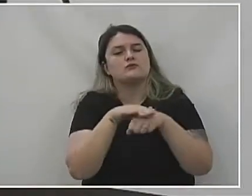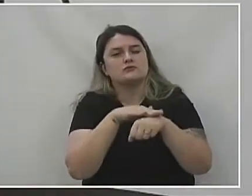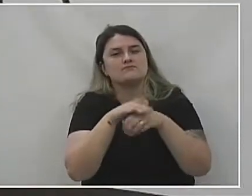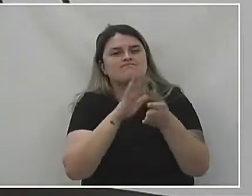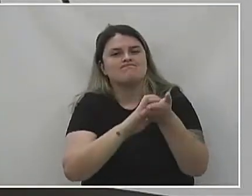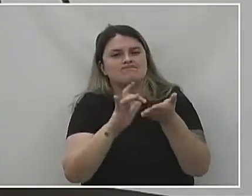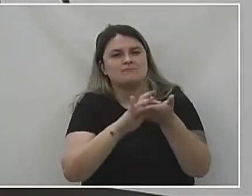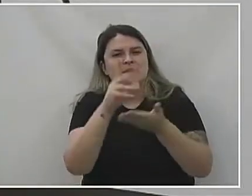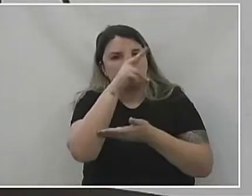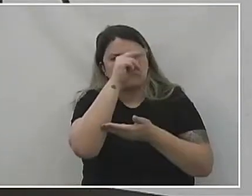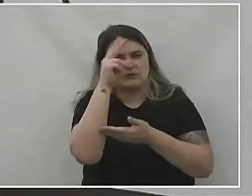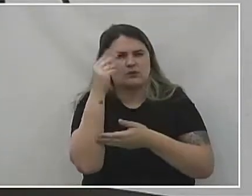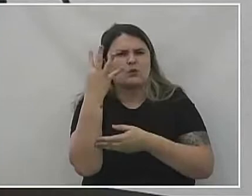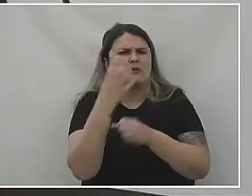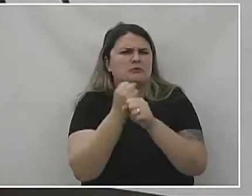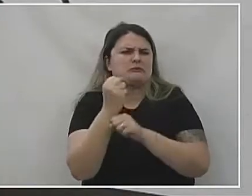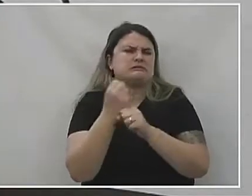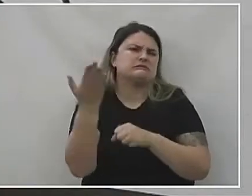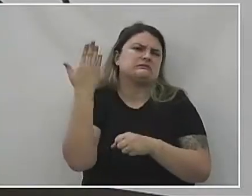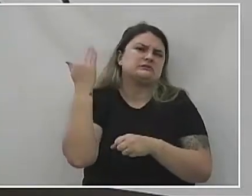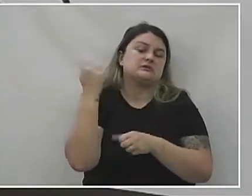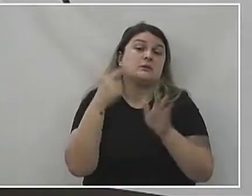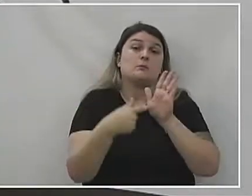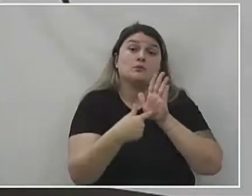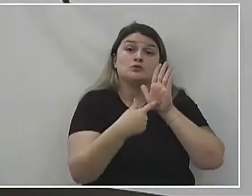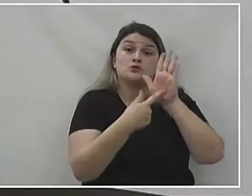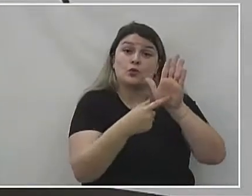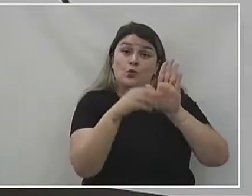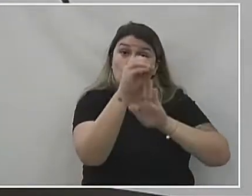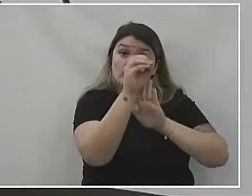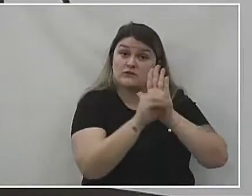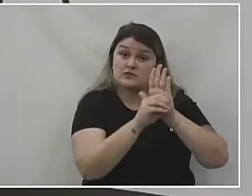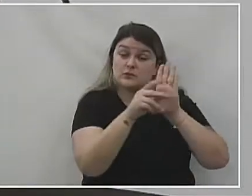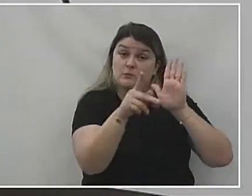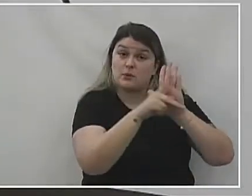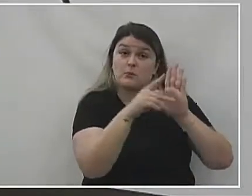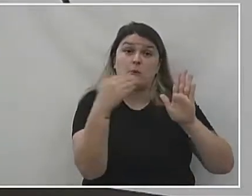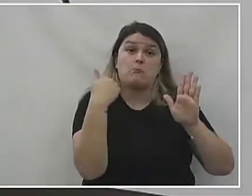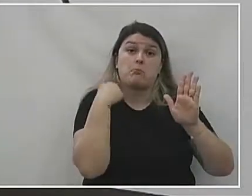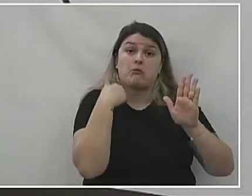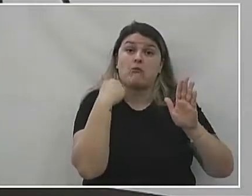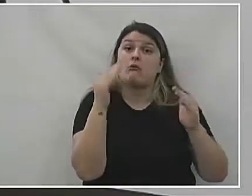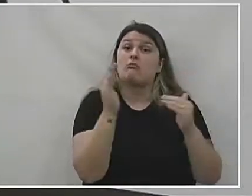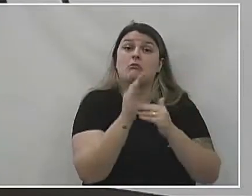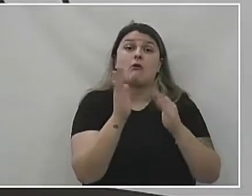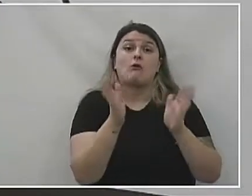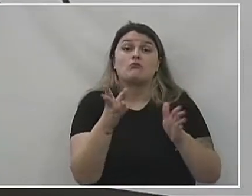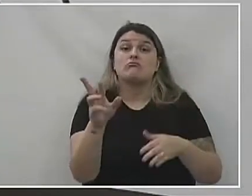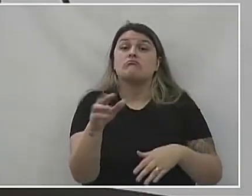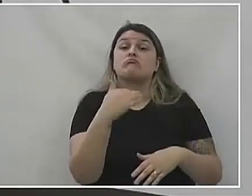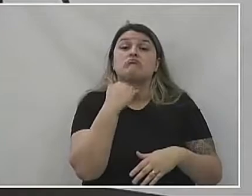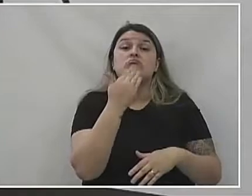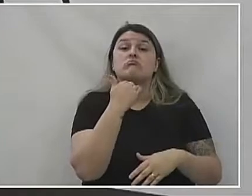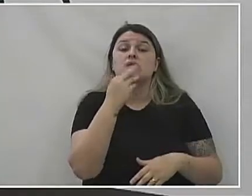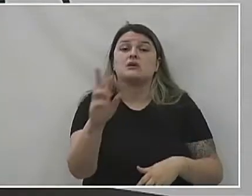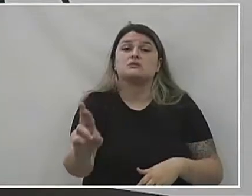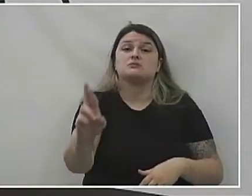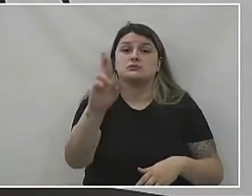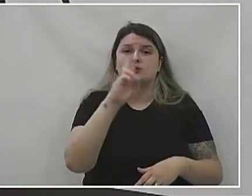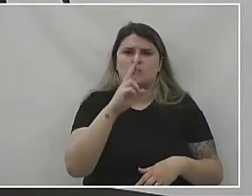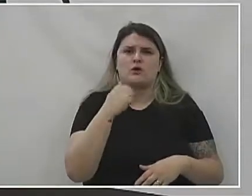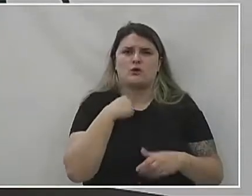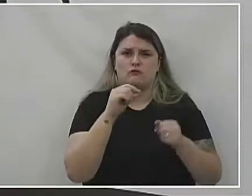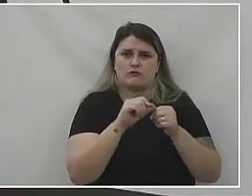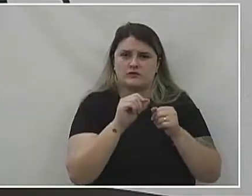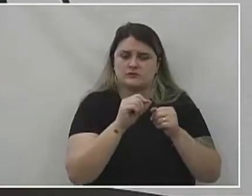há mais de 4 anos atrás nós apresentamos o Ofício a Caixa Econômica que até hoje não foi respondido então eu vou encaminhar um ofício